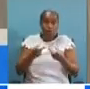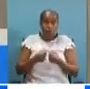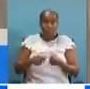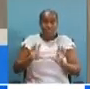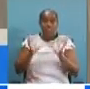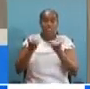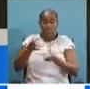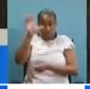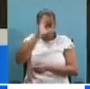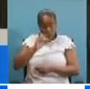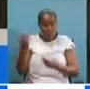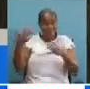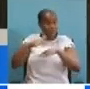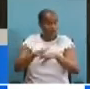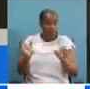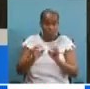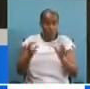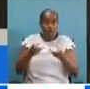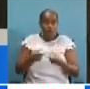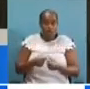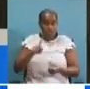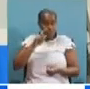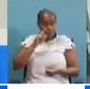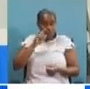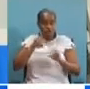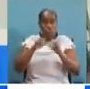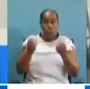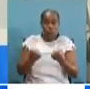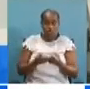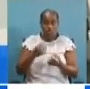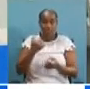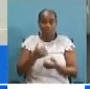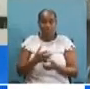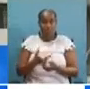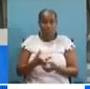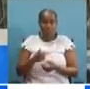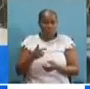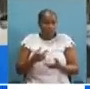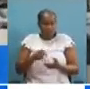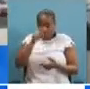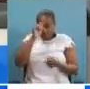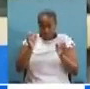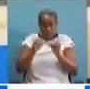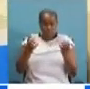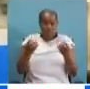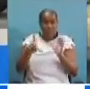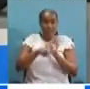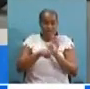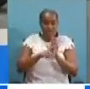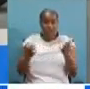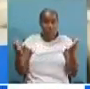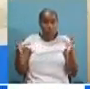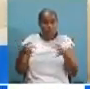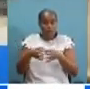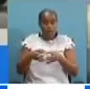do Estado não integra a conta da segurança social em violação de várias normas da lei do